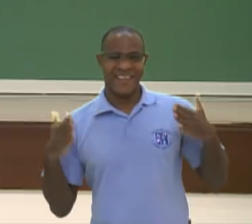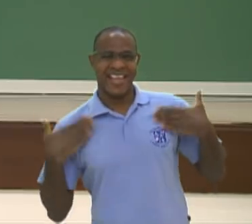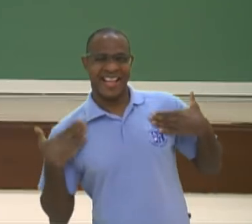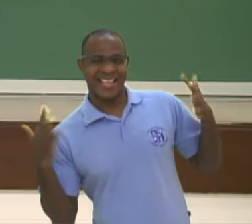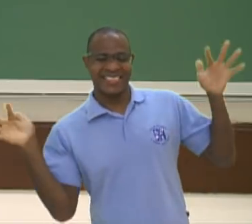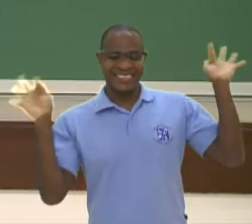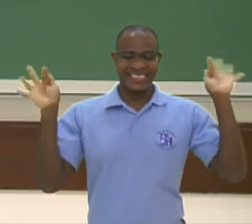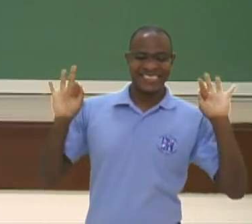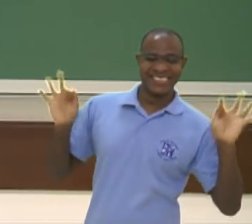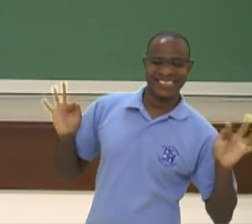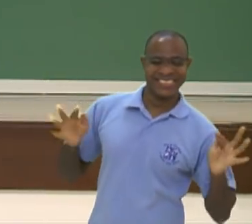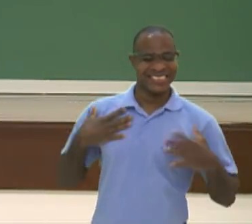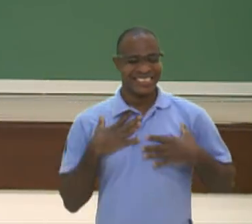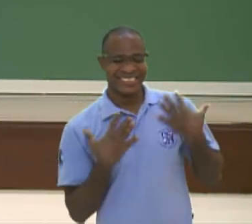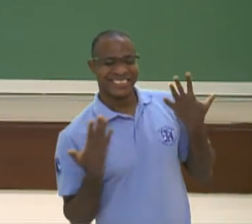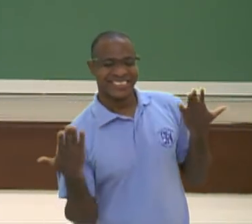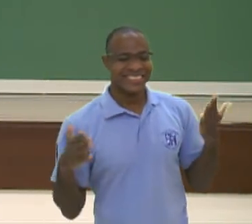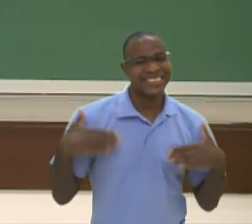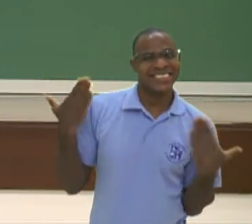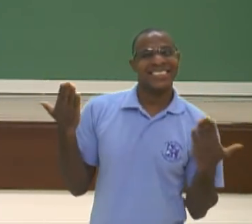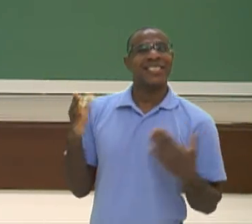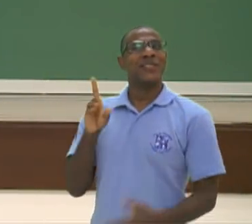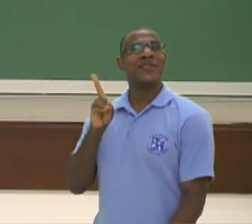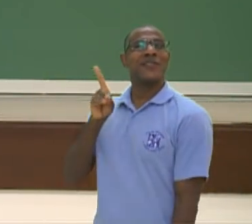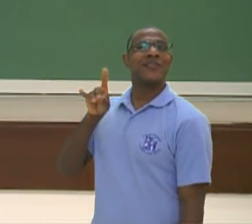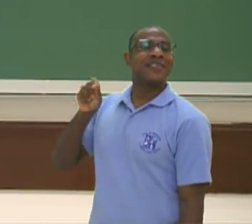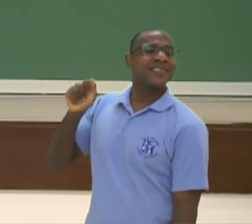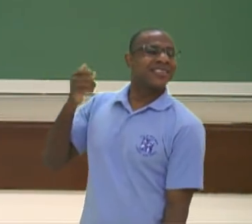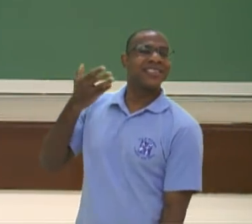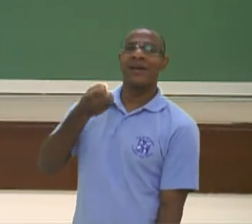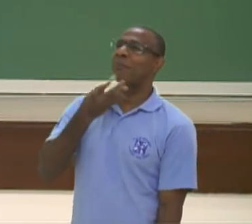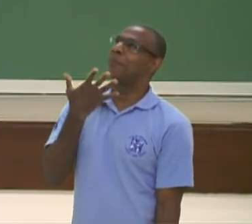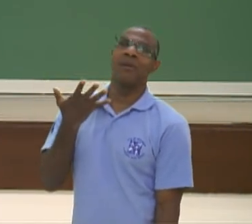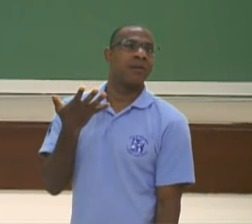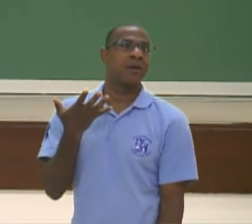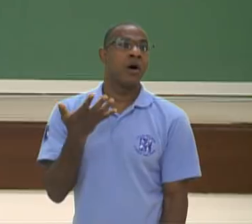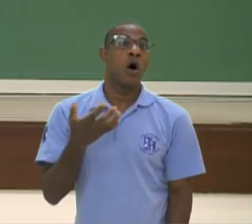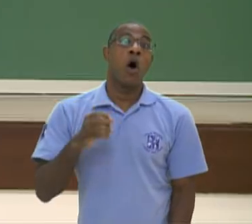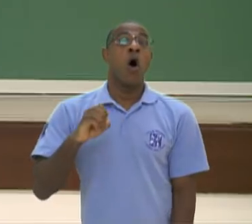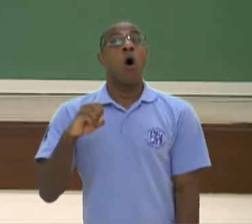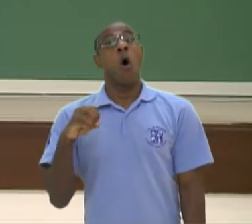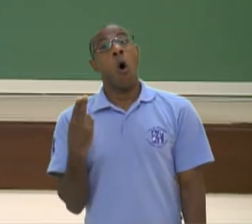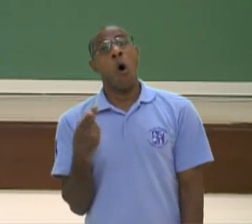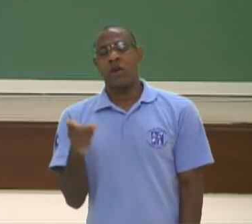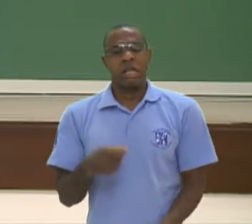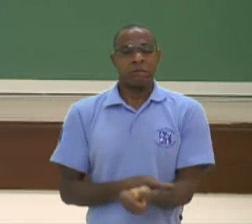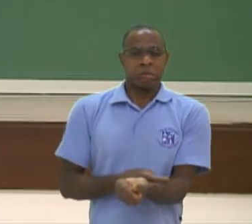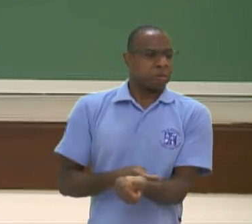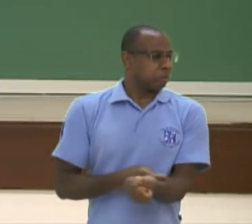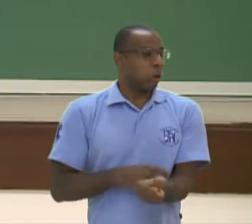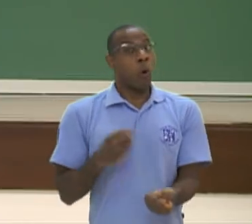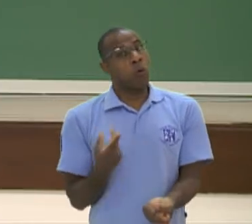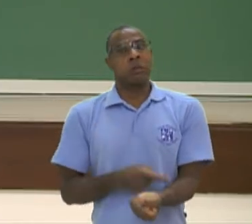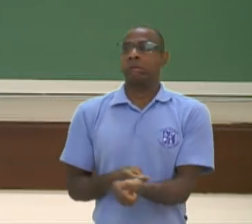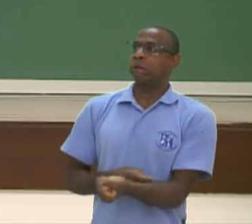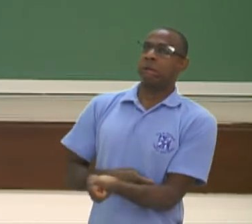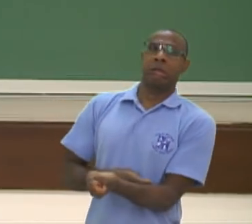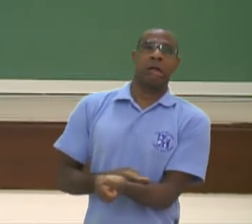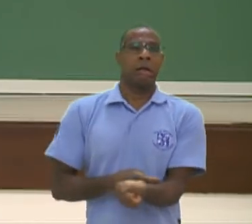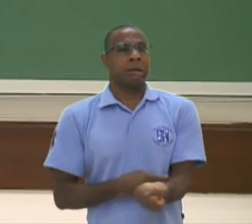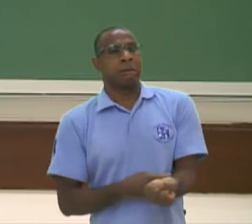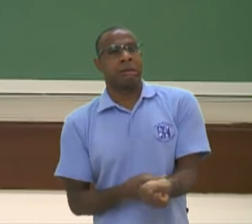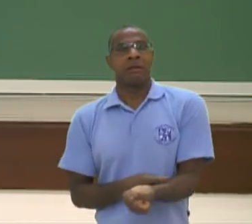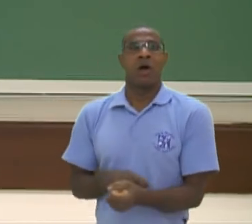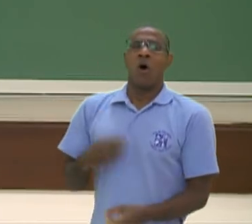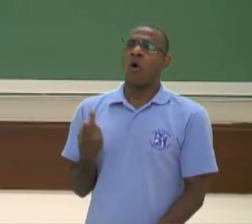alto astral, ou então naquele dia, né, que alguma coisa se tirou do sério, está muito estressado, aquele dia que você